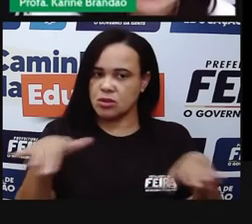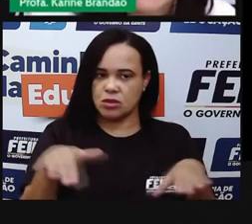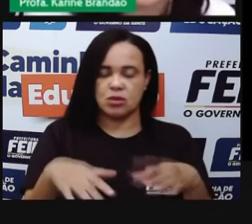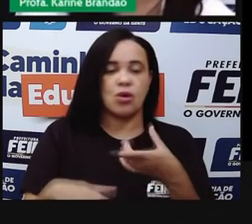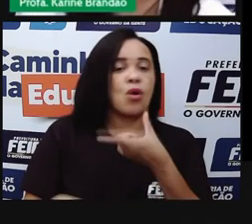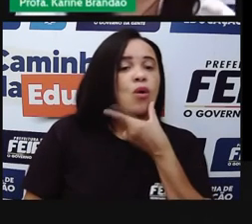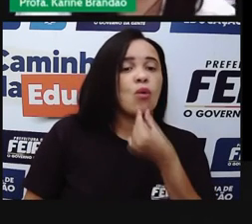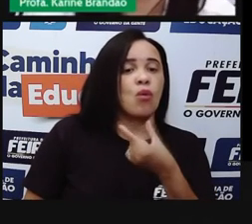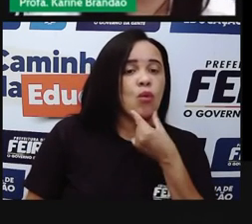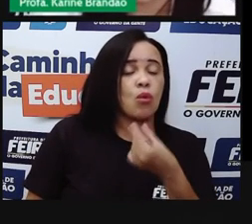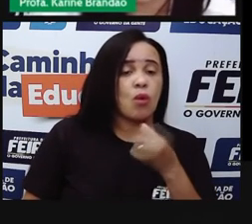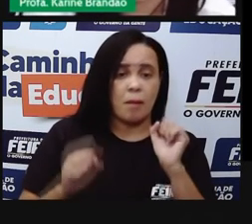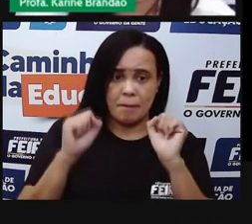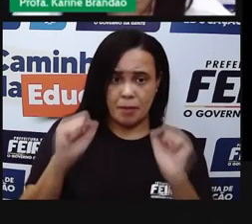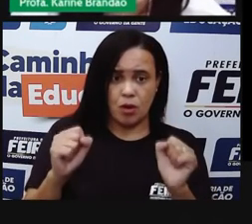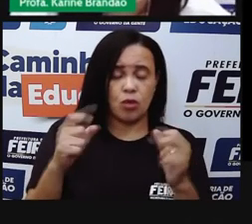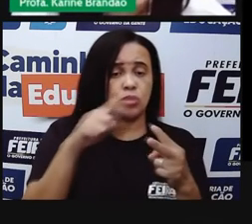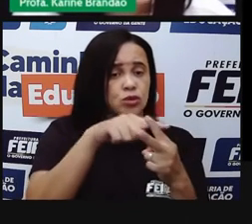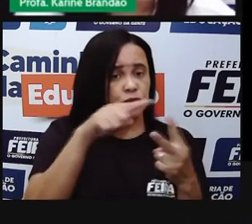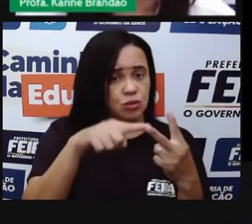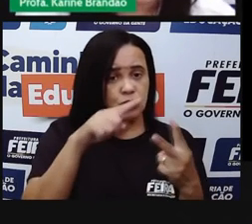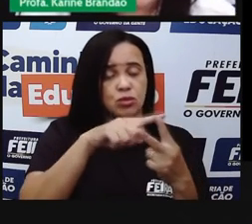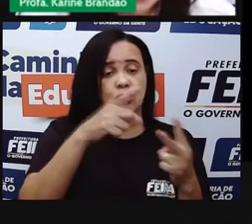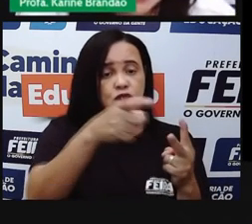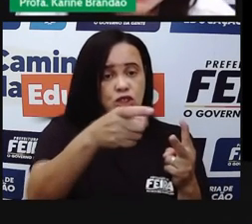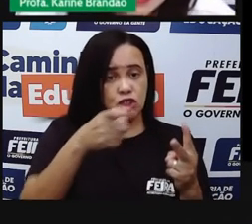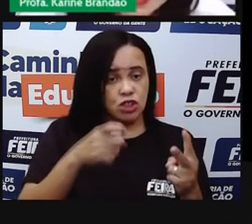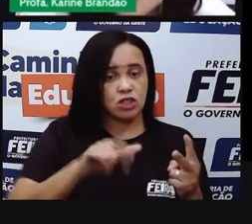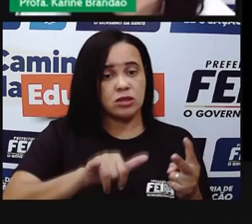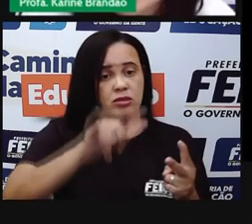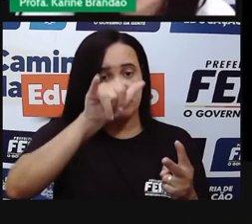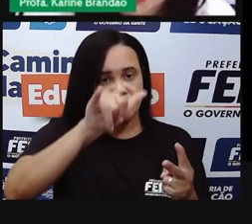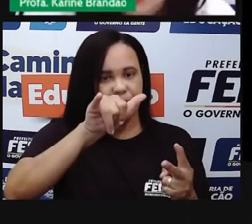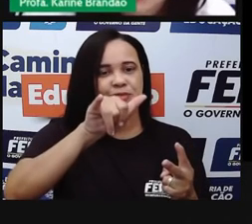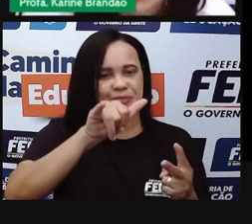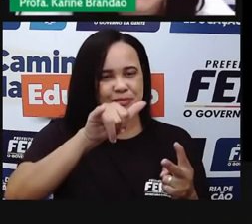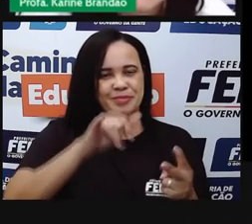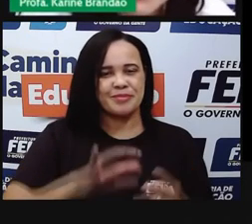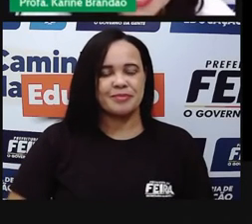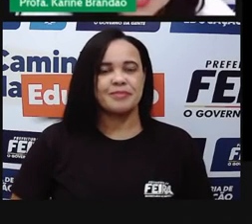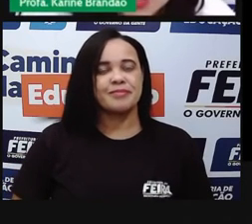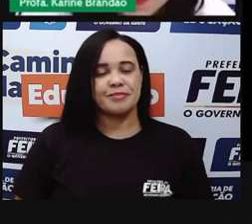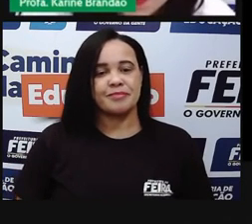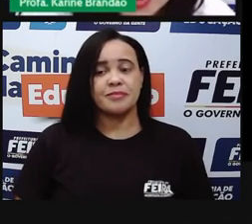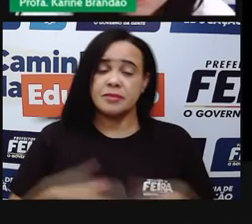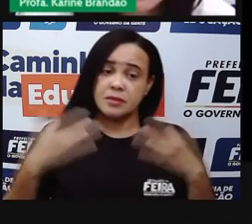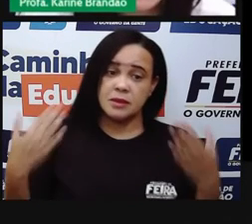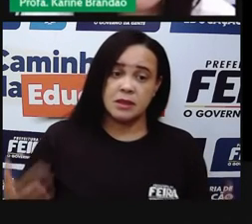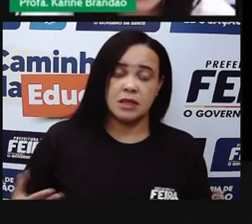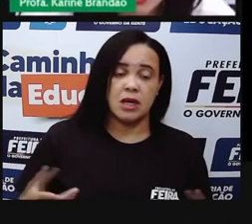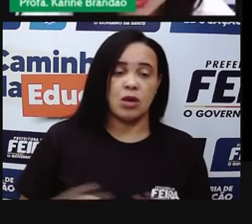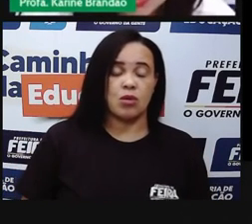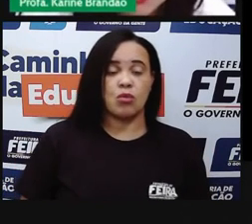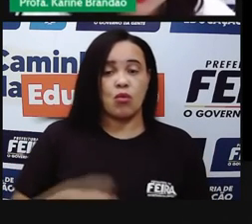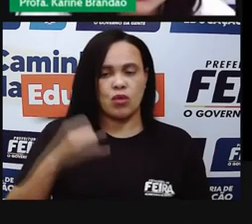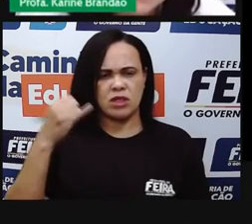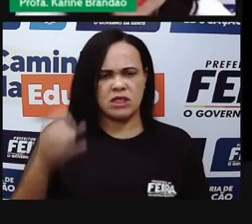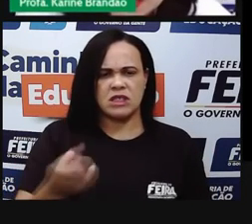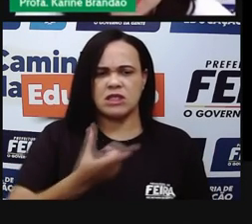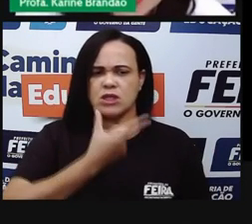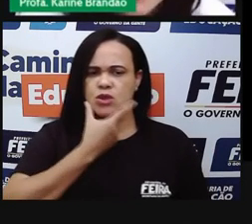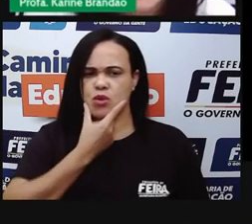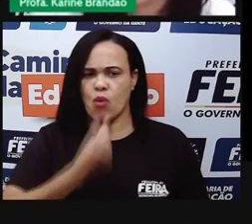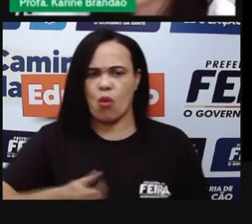Homer, ele pode dar o X e o Y. Então, a determinação do sexo, né, biológico